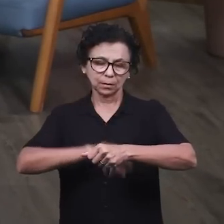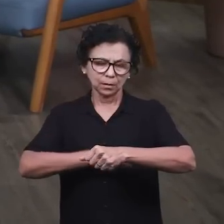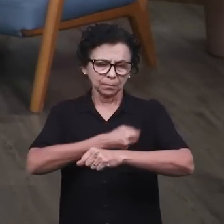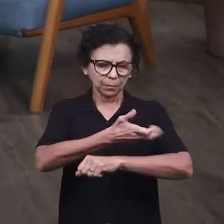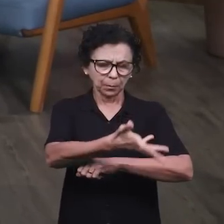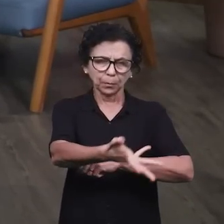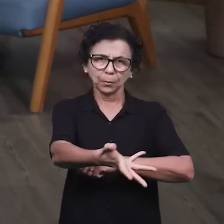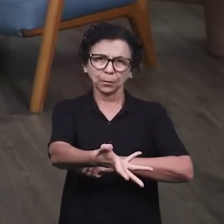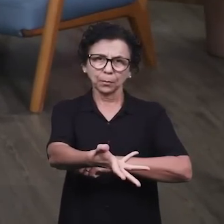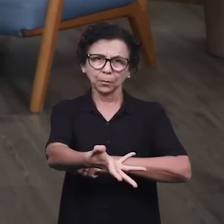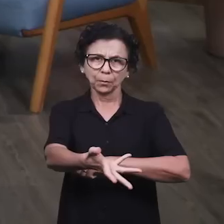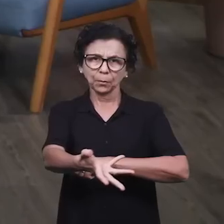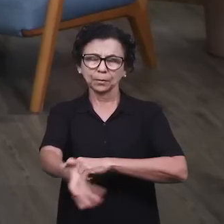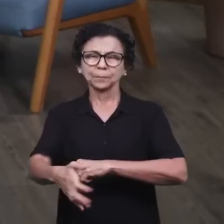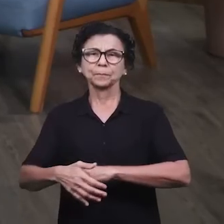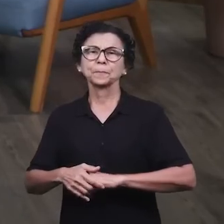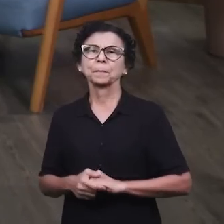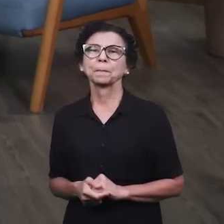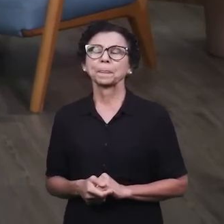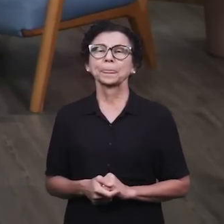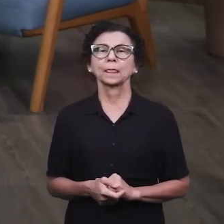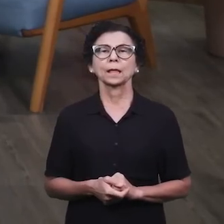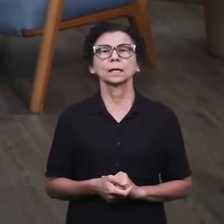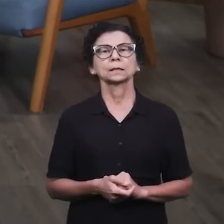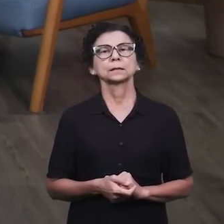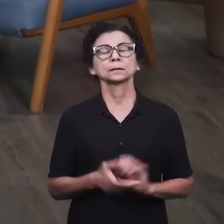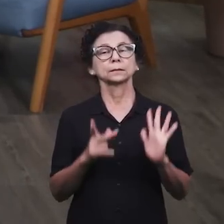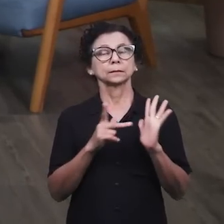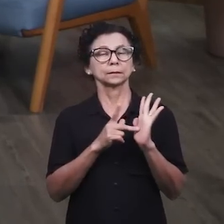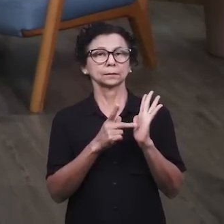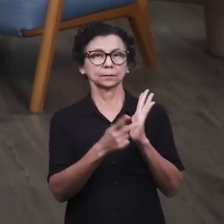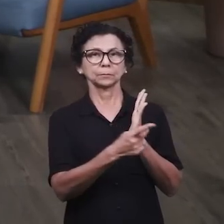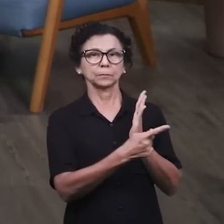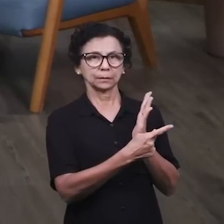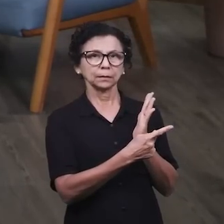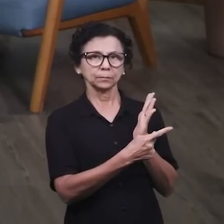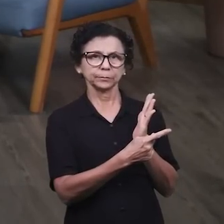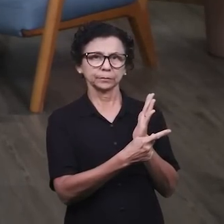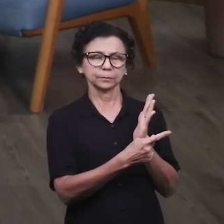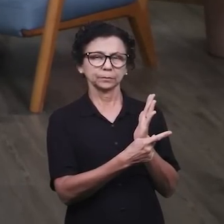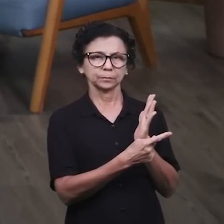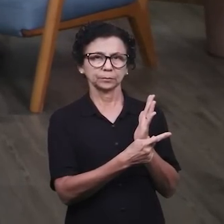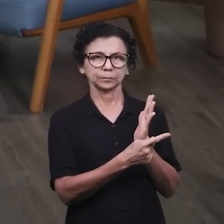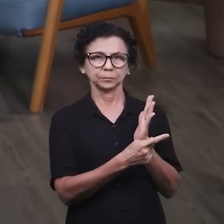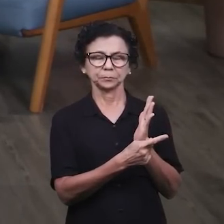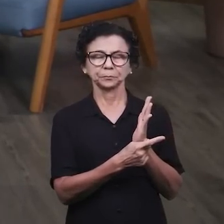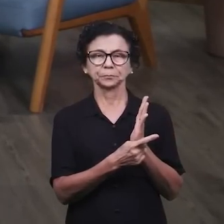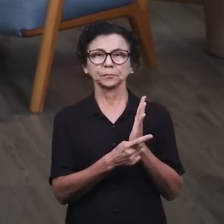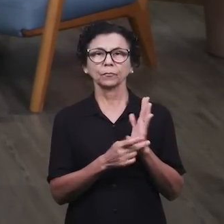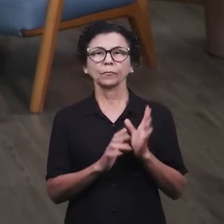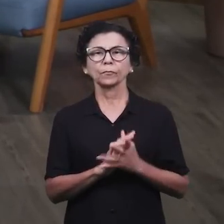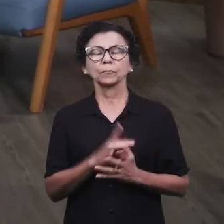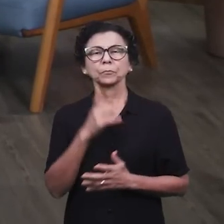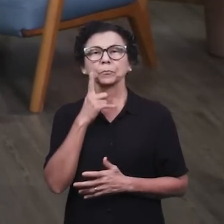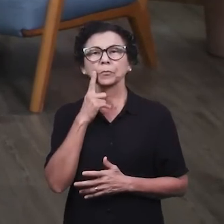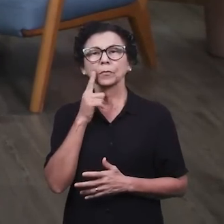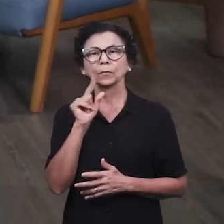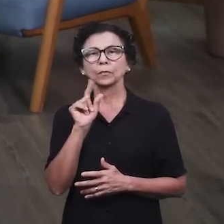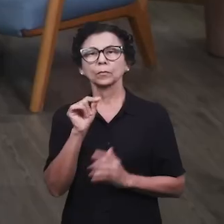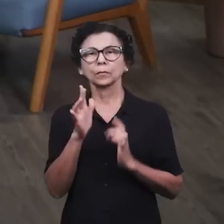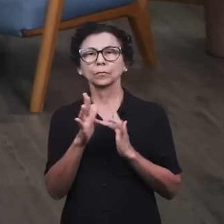foram proferidas pelo Senhor Jesus, certo? Então a gente tem aqui a primeira parábola, que é a parábola do